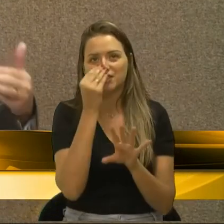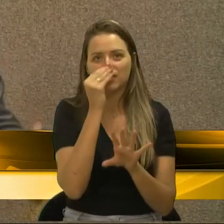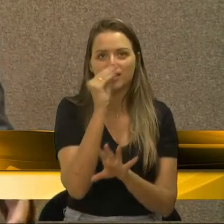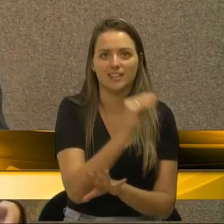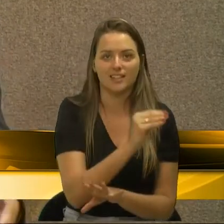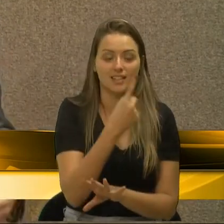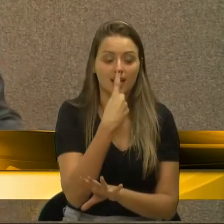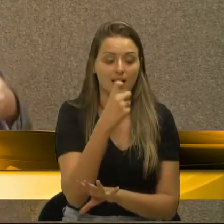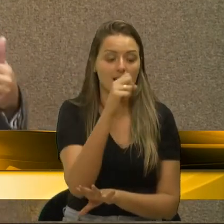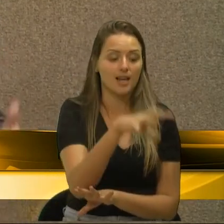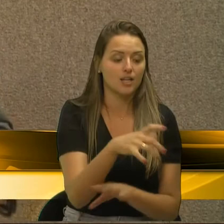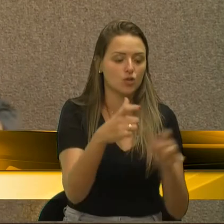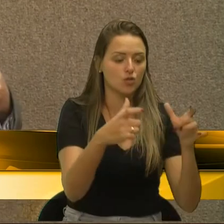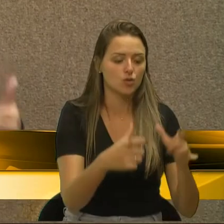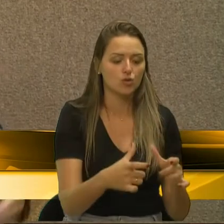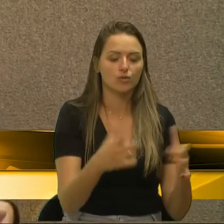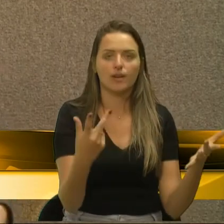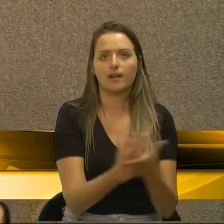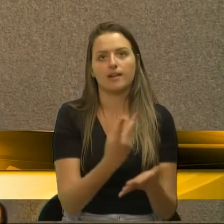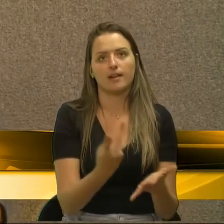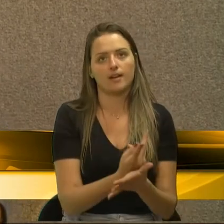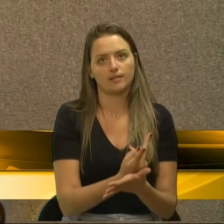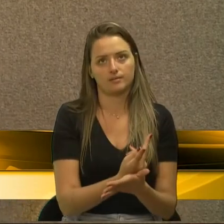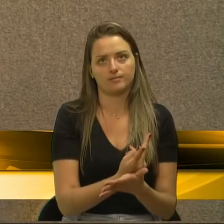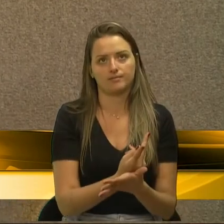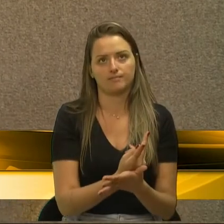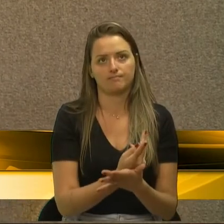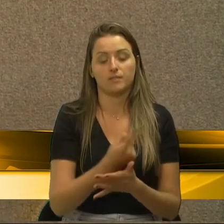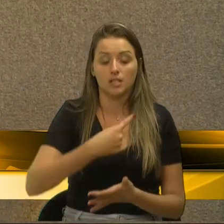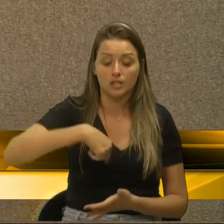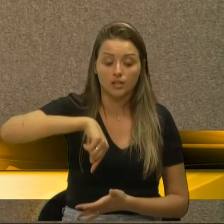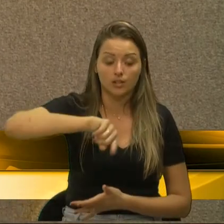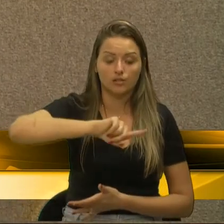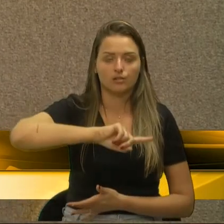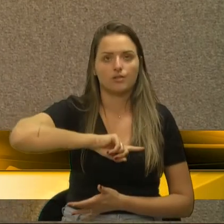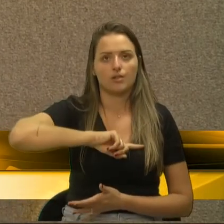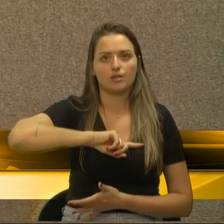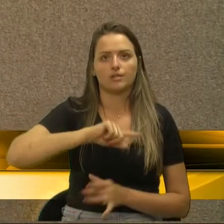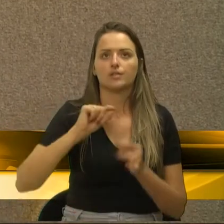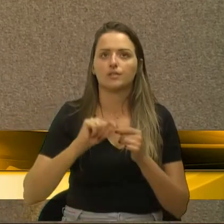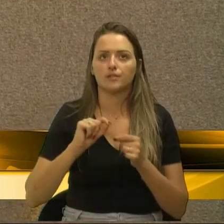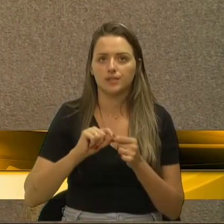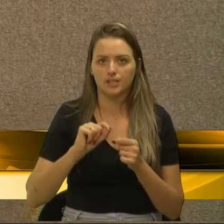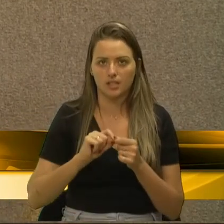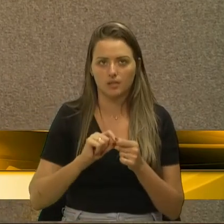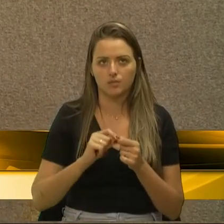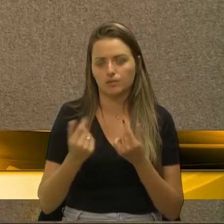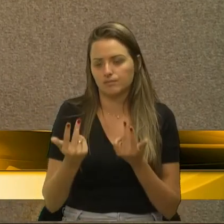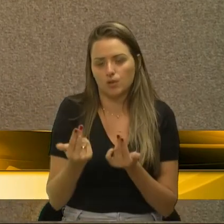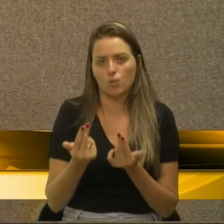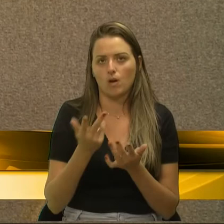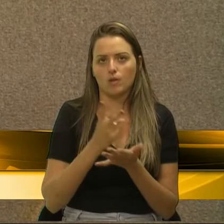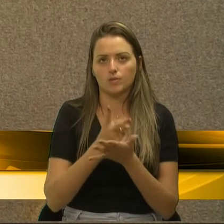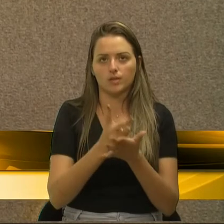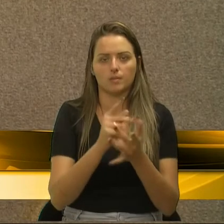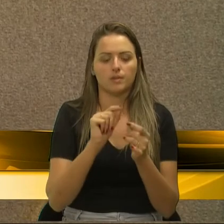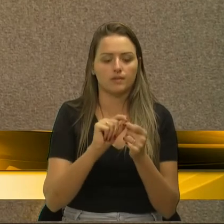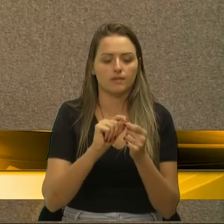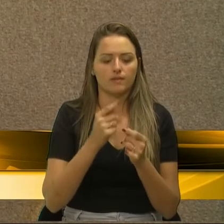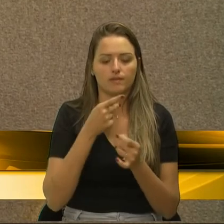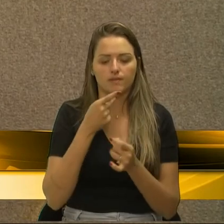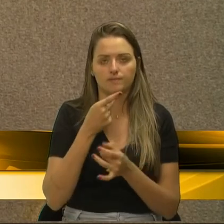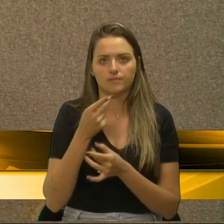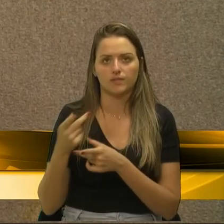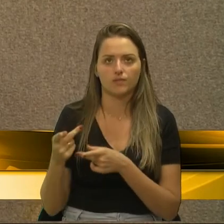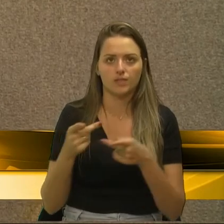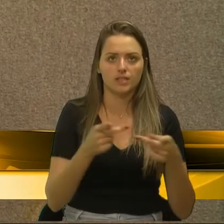de lixos em lugares indevidos. Nós fizemos então, como costumamos fazer visitas em loco,